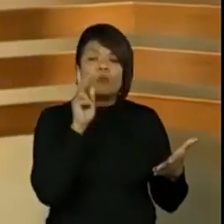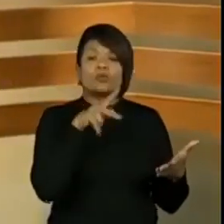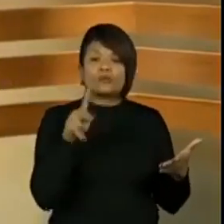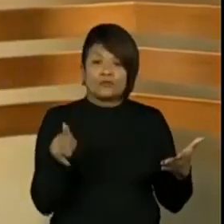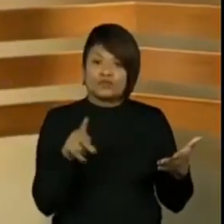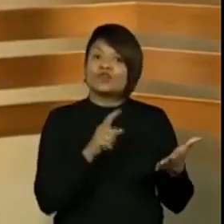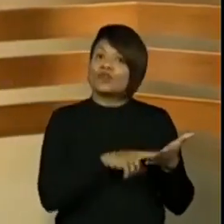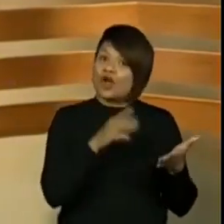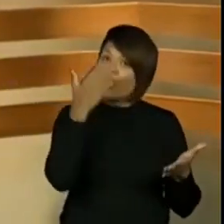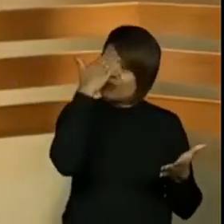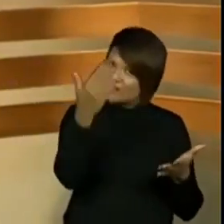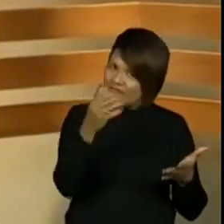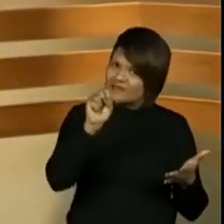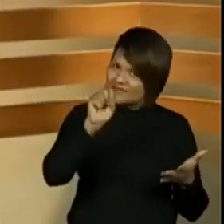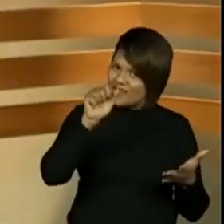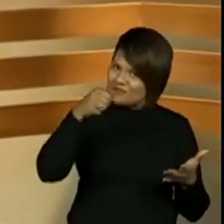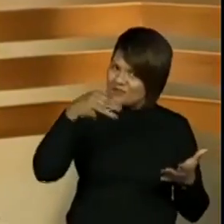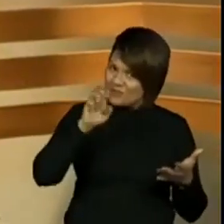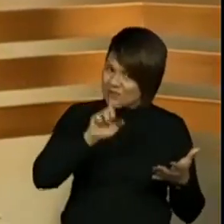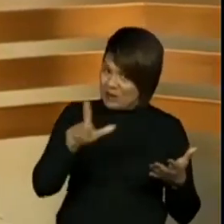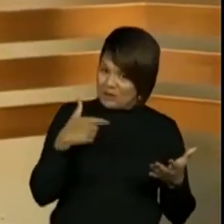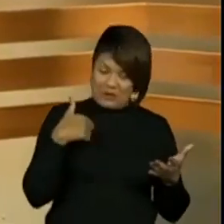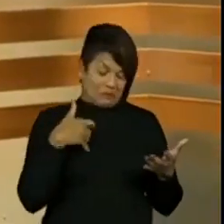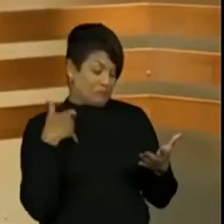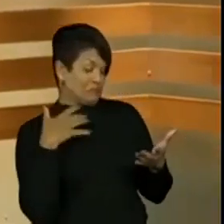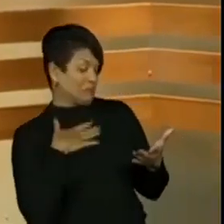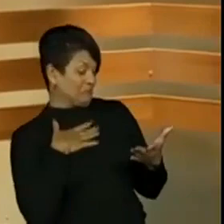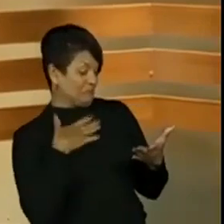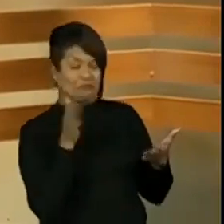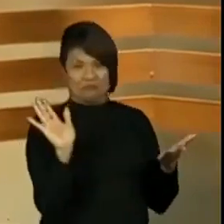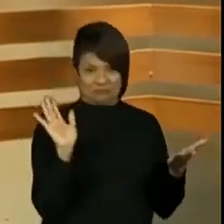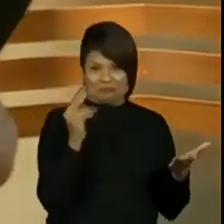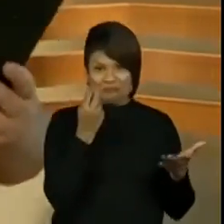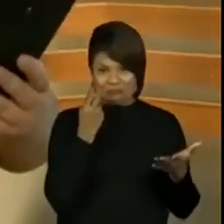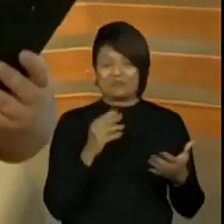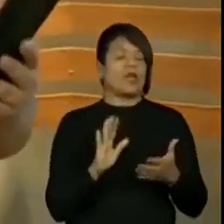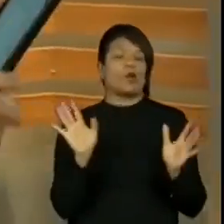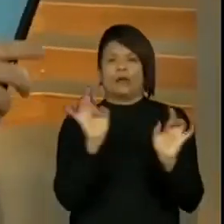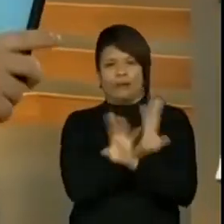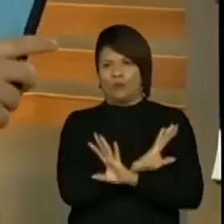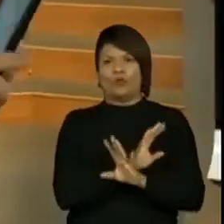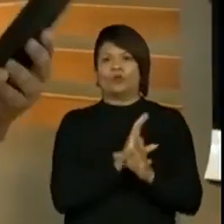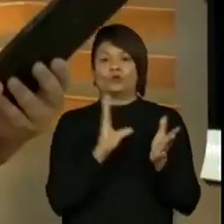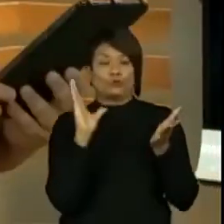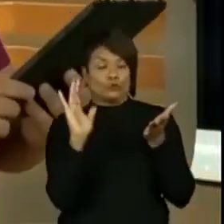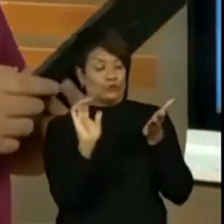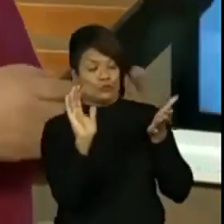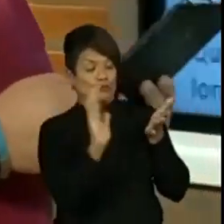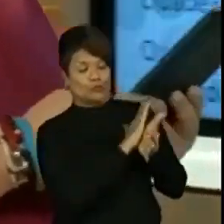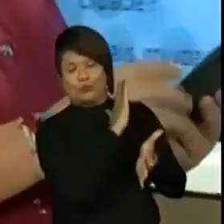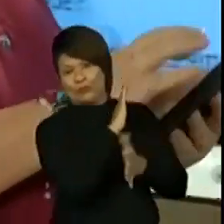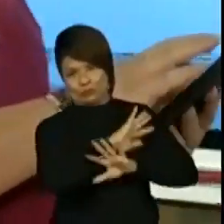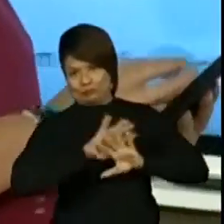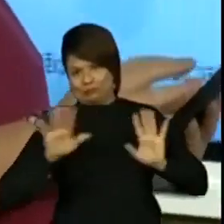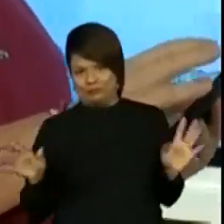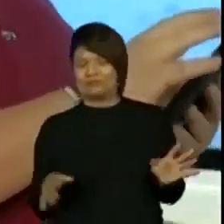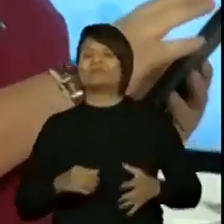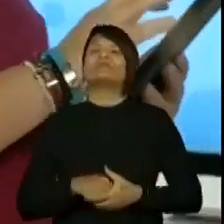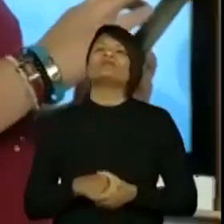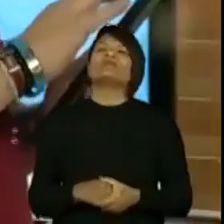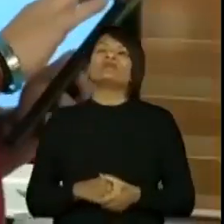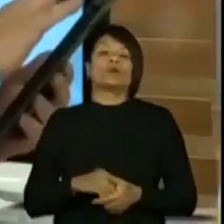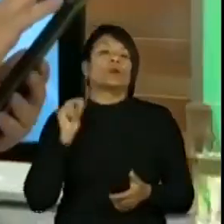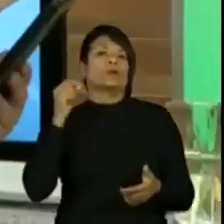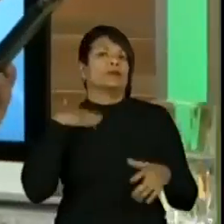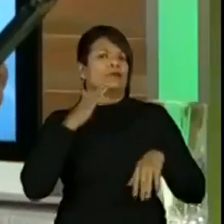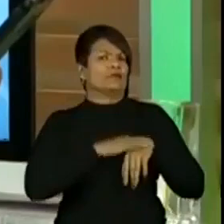ótimo. Obrigadão, Samuel. Estou me sentindo já, pessoal. Agora acabou. Agora acabou que sumiu também aqui a tela. Vou dar uma olhada depois do que eu